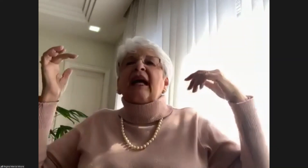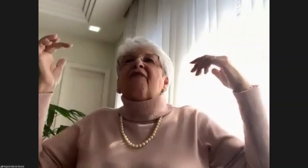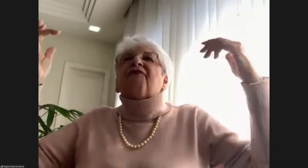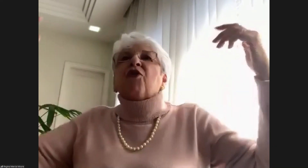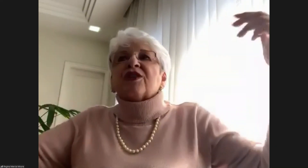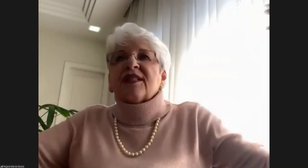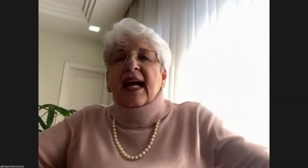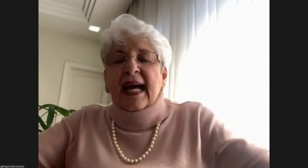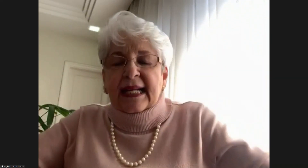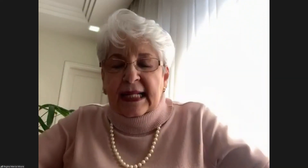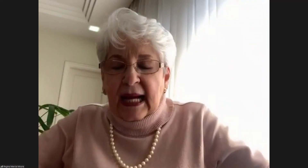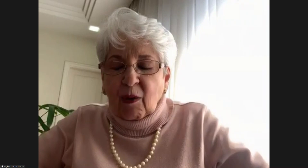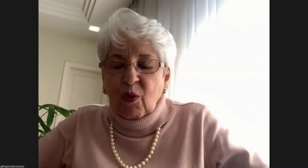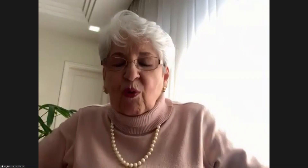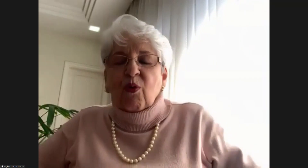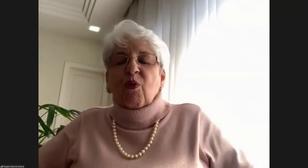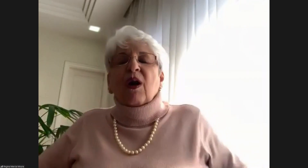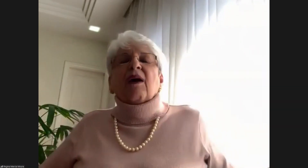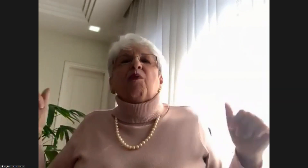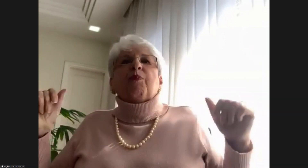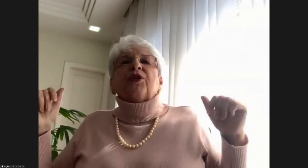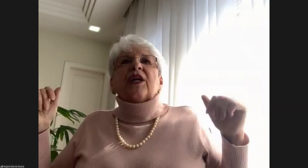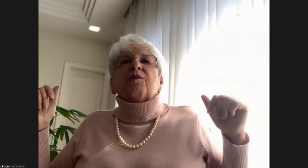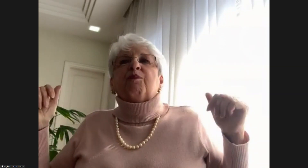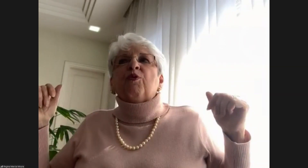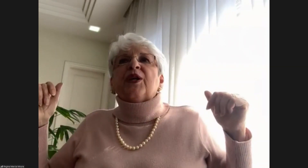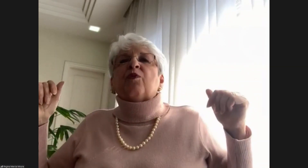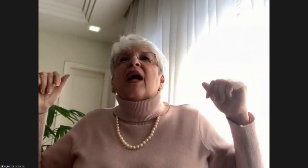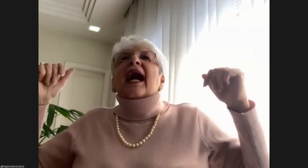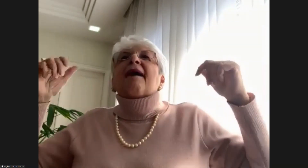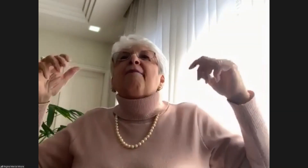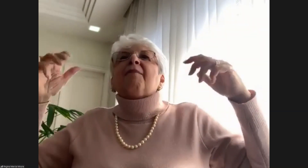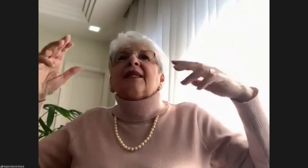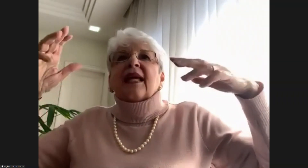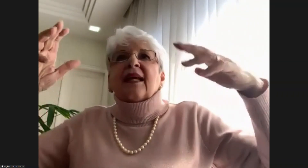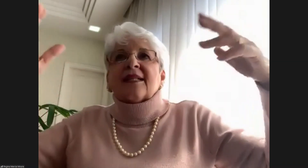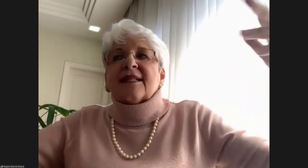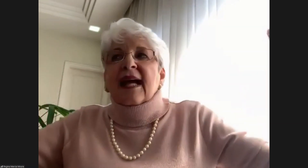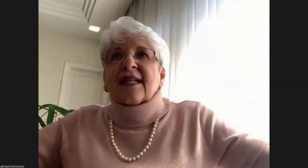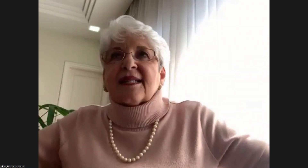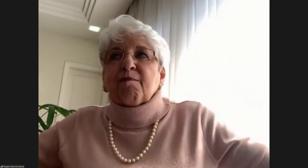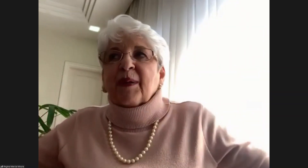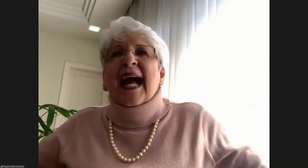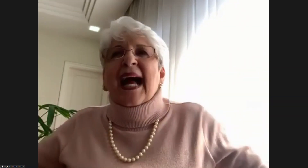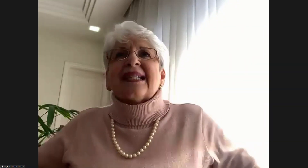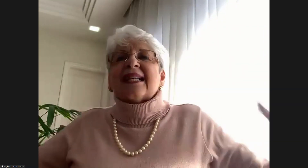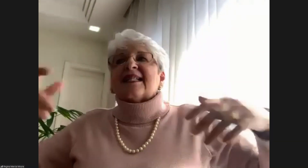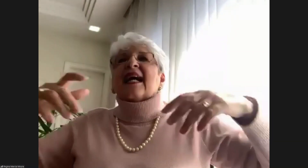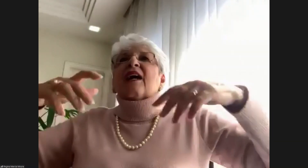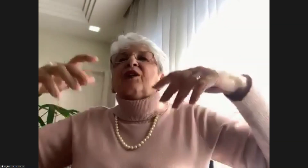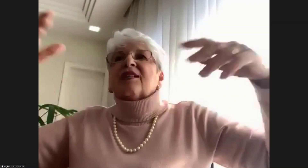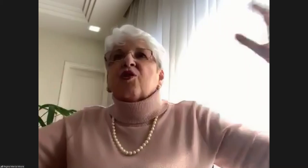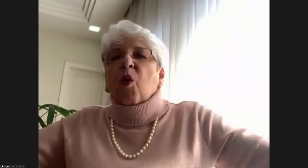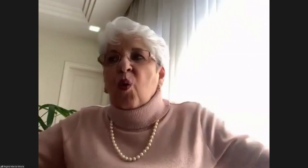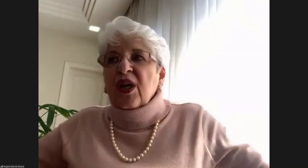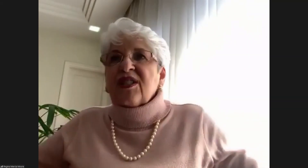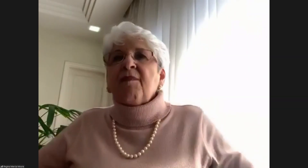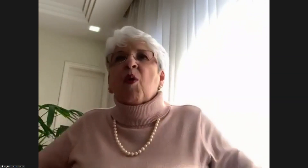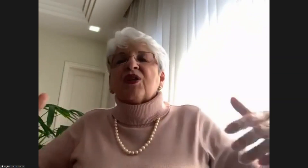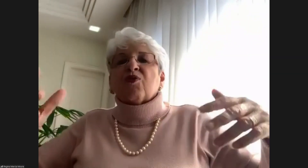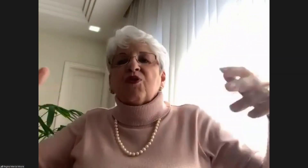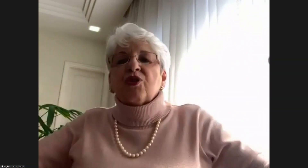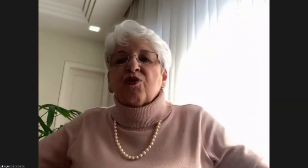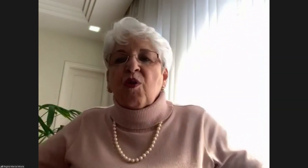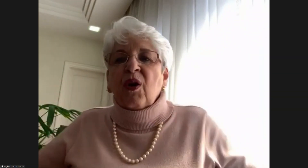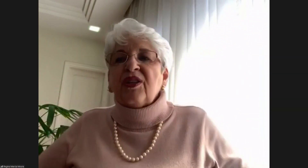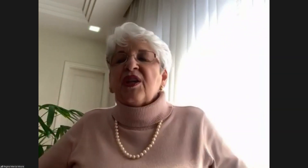semana, forçar o poder público a manter as praças e as ruas em